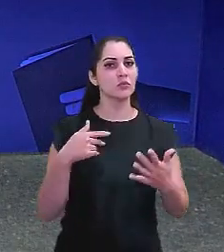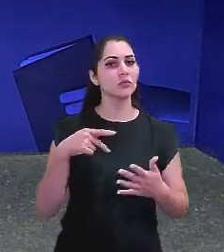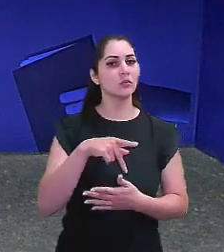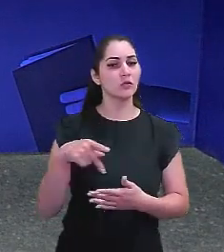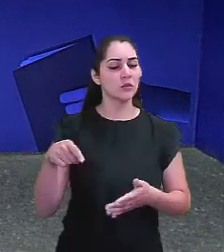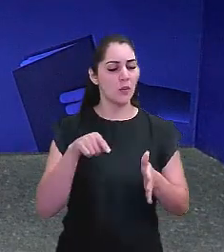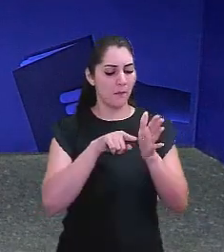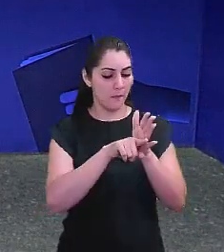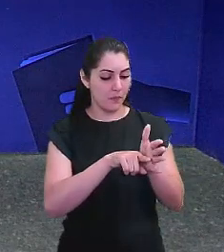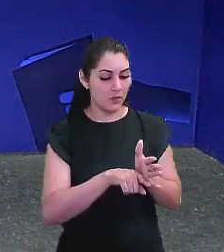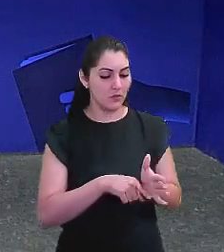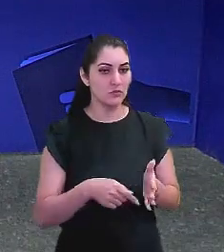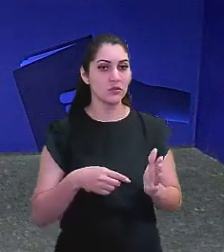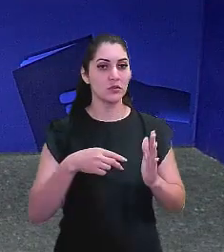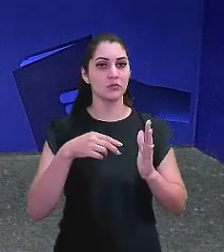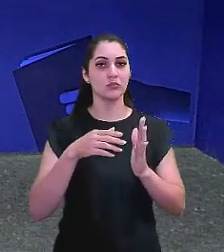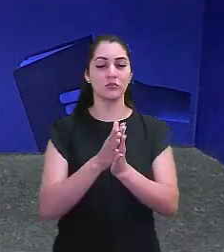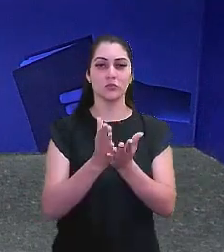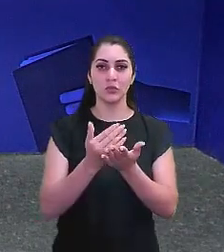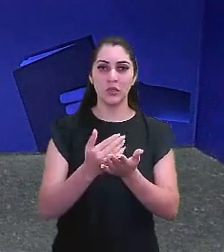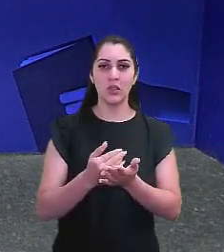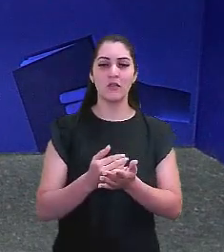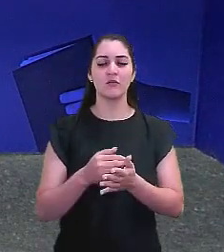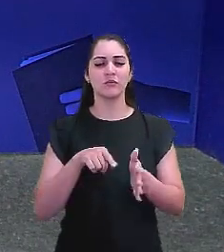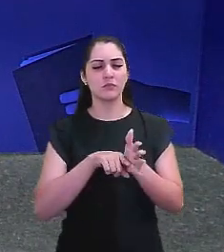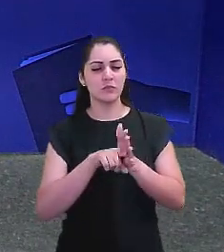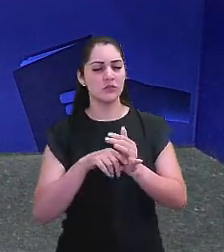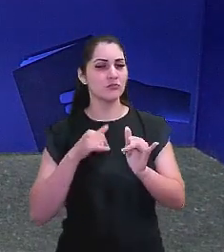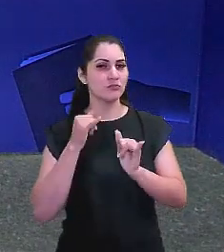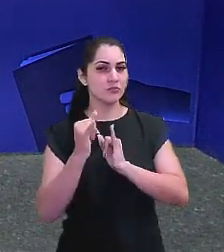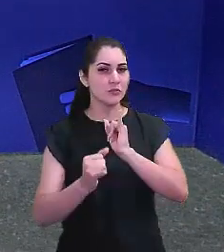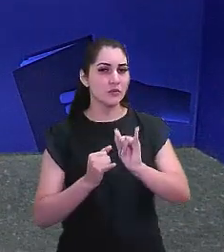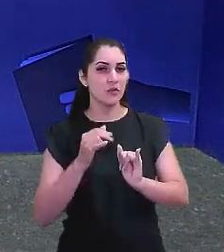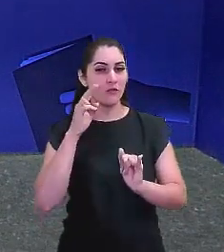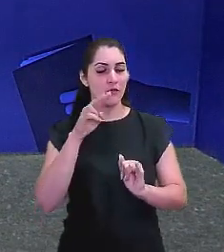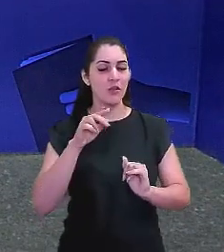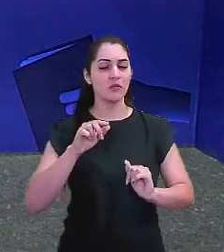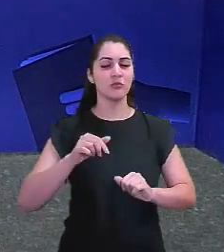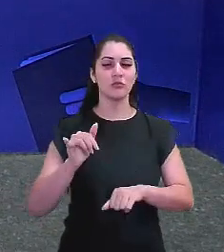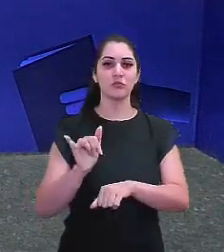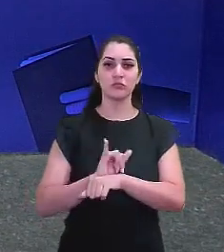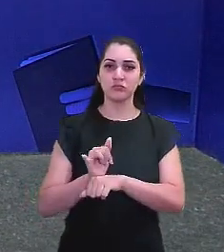livros, olhando, né, na internet, pesquisando, vendo vídeos, né? Então espero que vocês